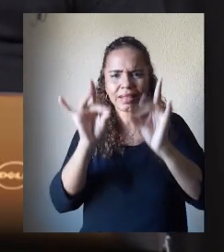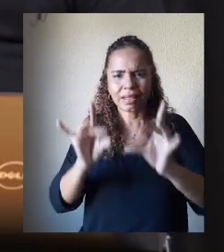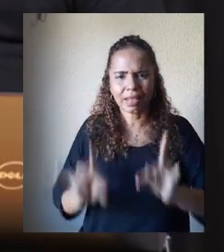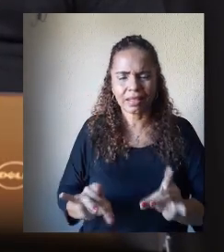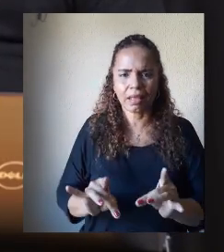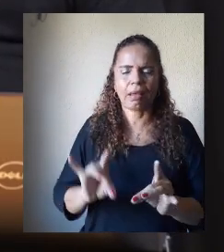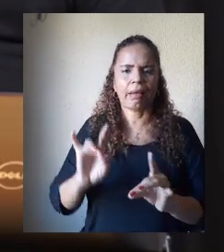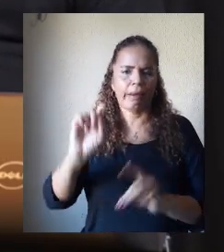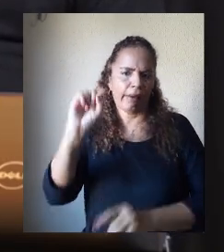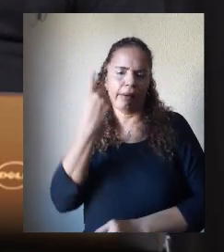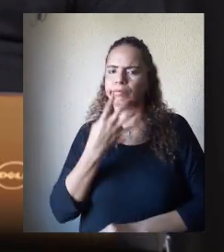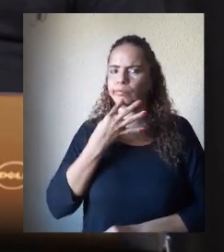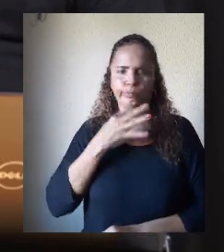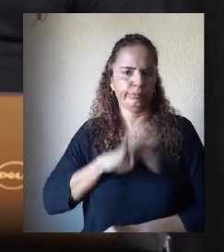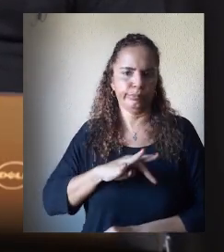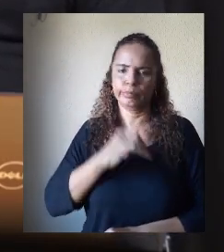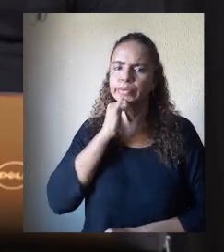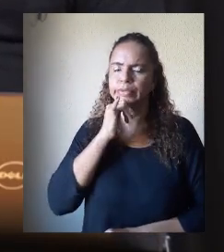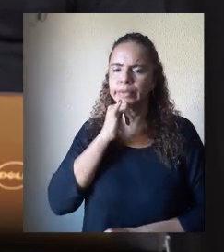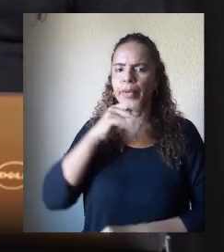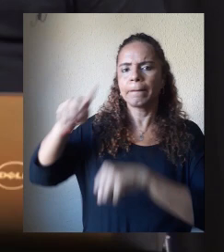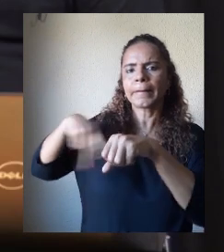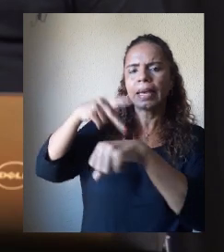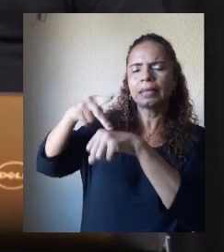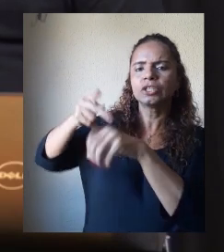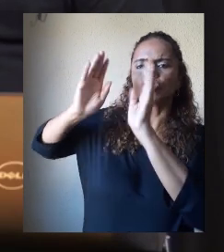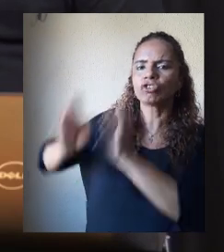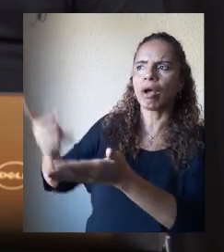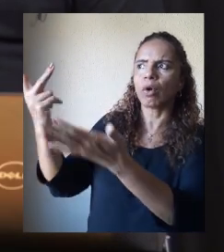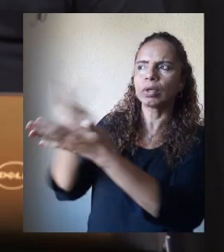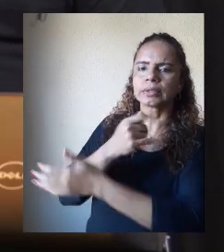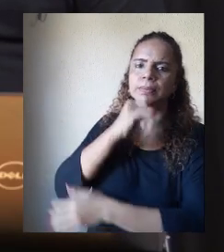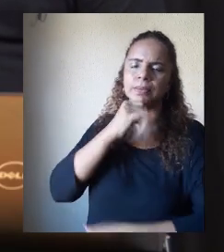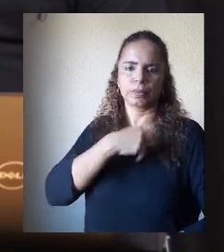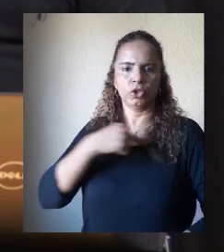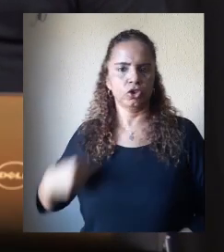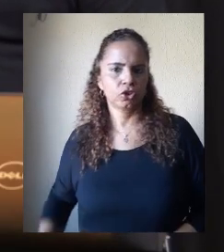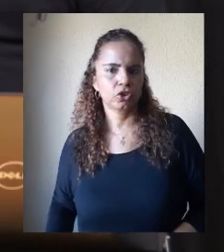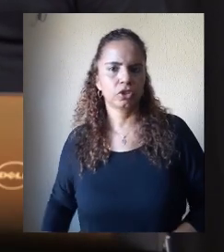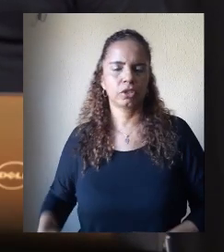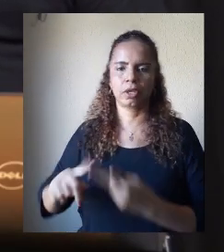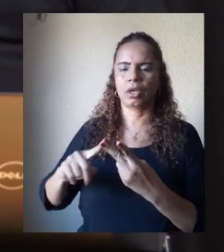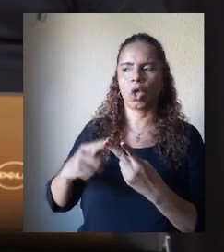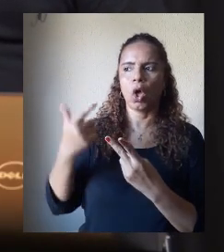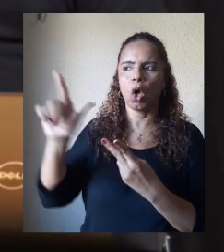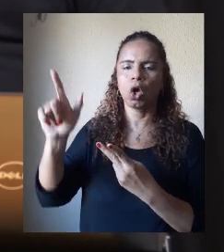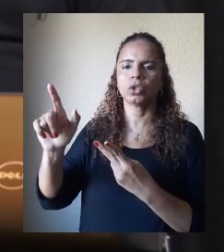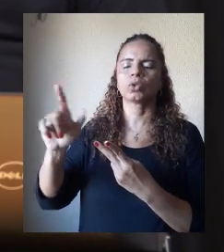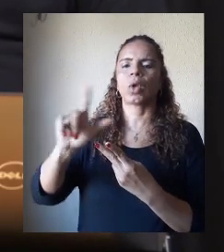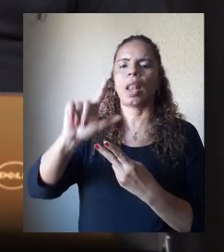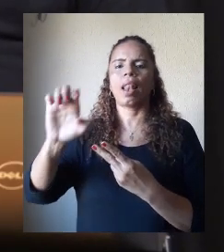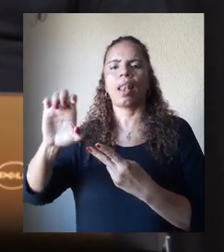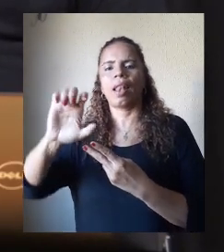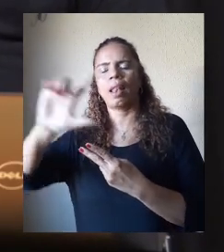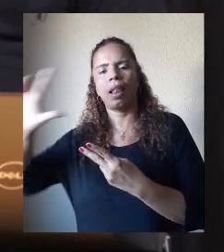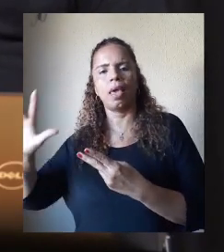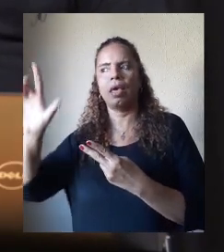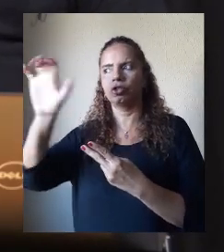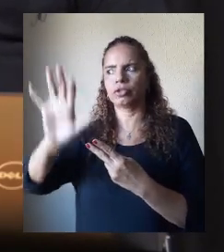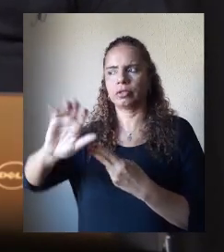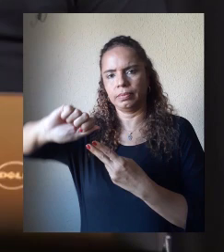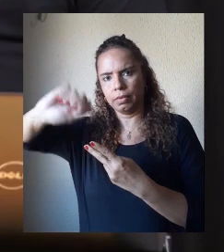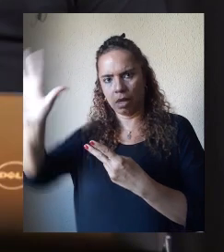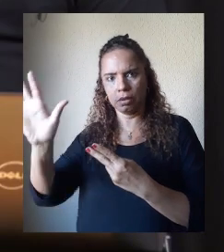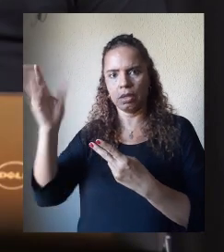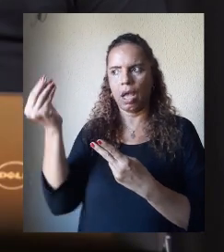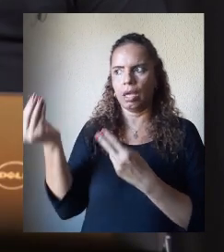desconhecidos, os países que foram atingidos primeiro, e aí China, alguns outros países do leste asiático e